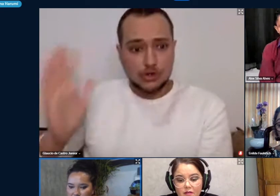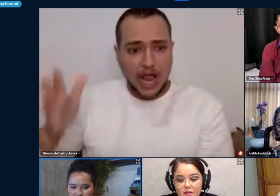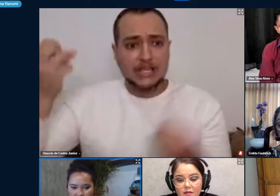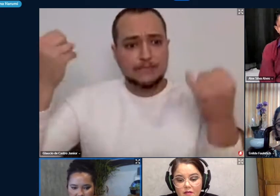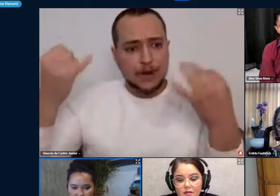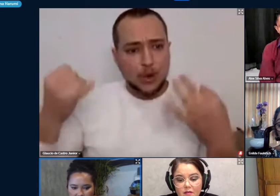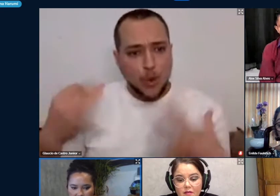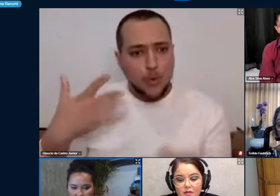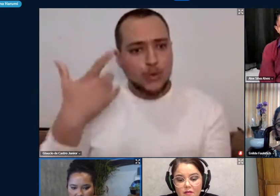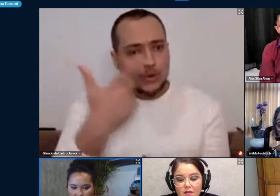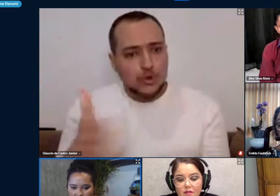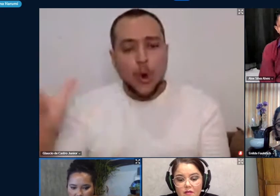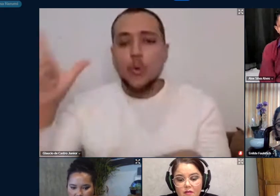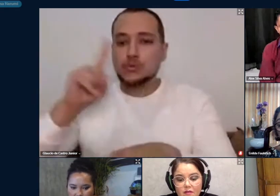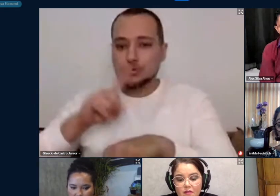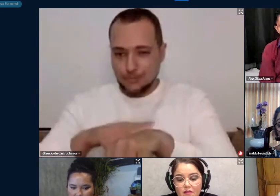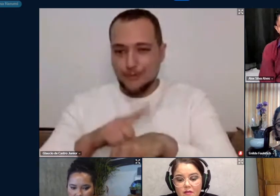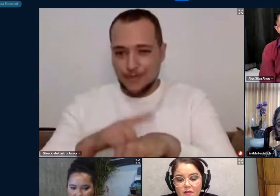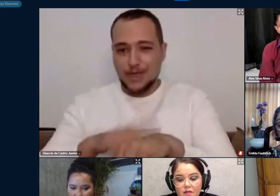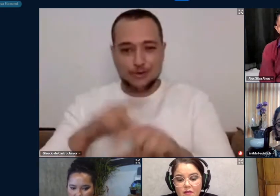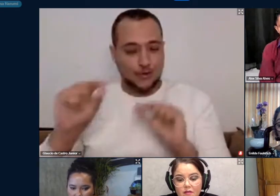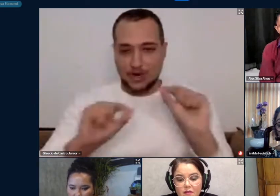a questão linguística.